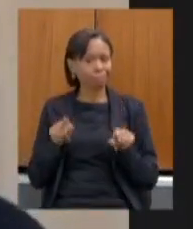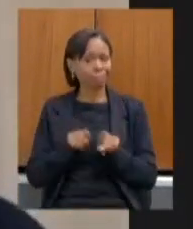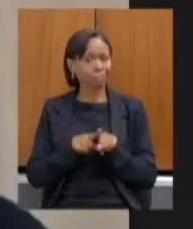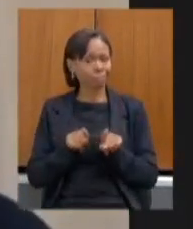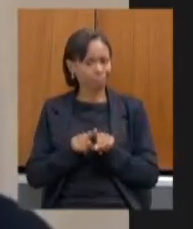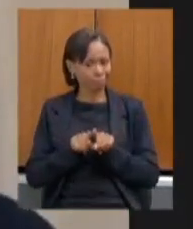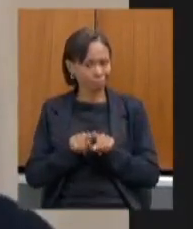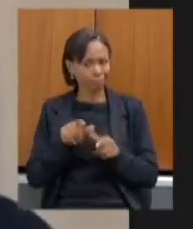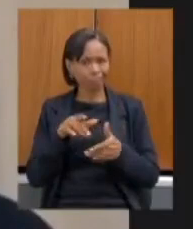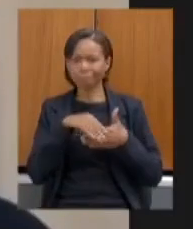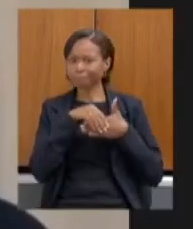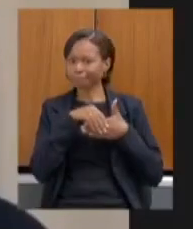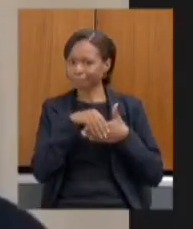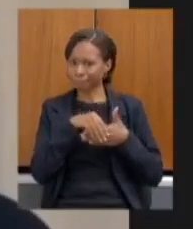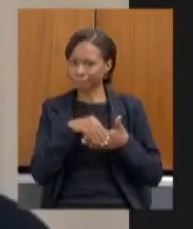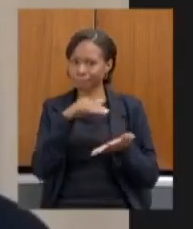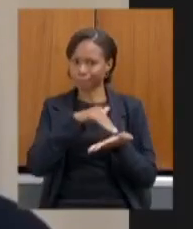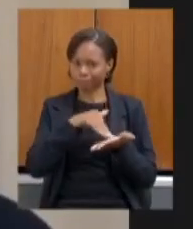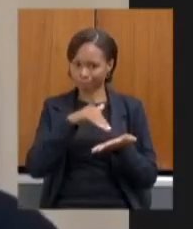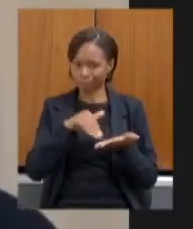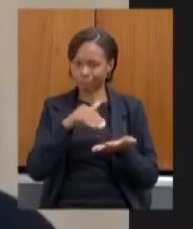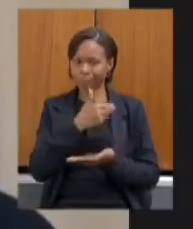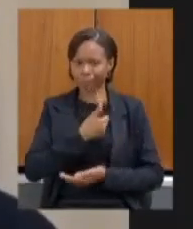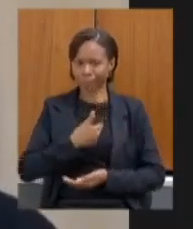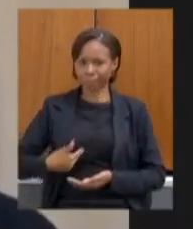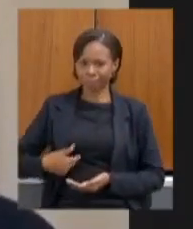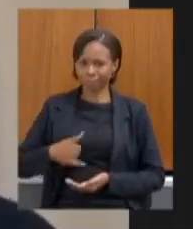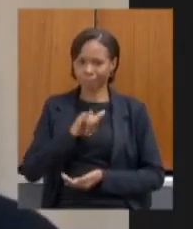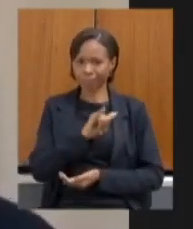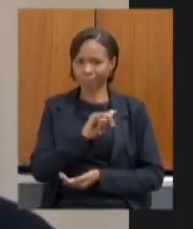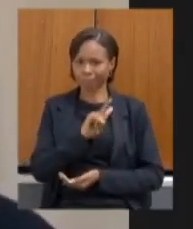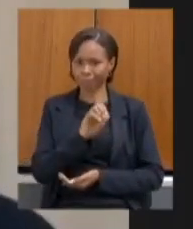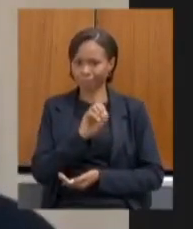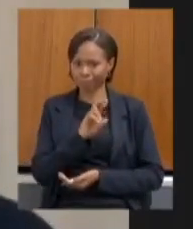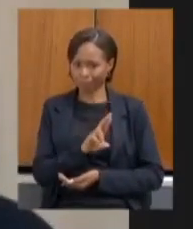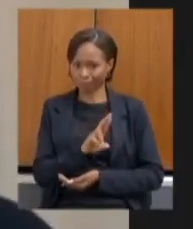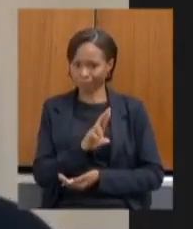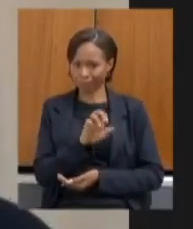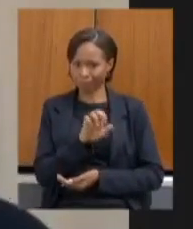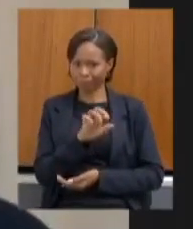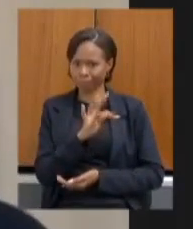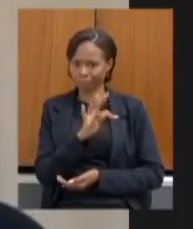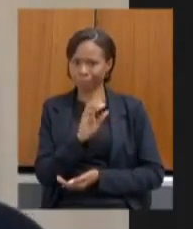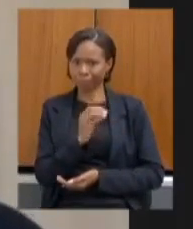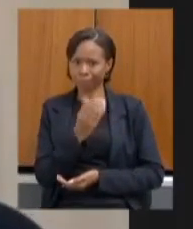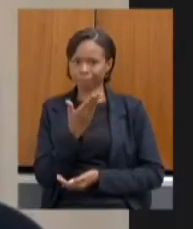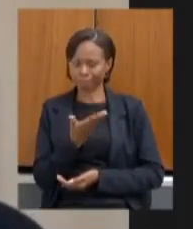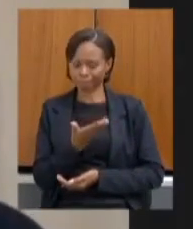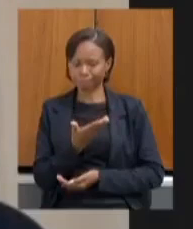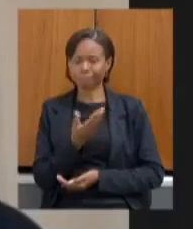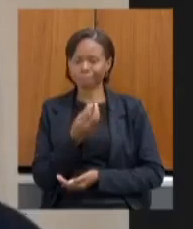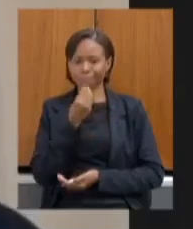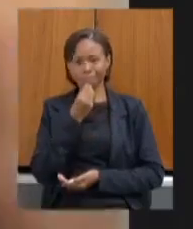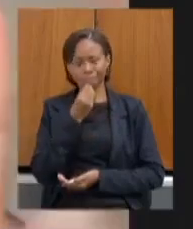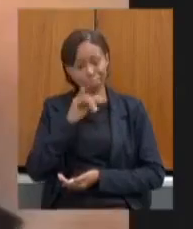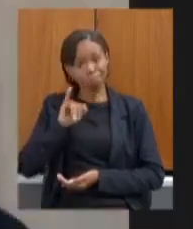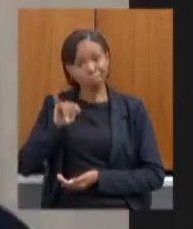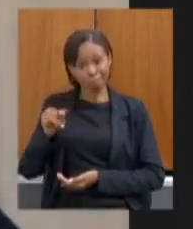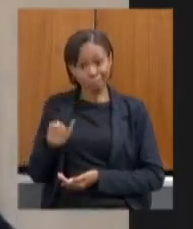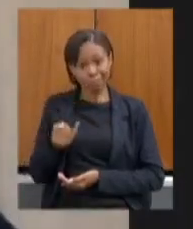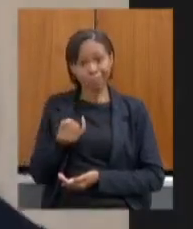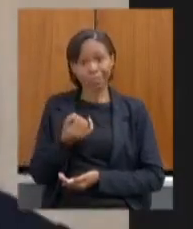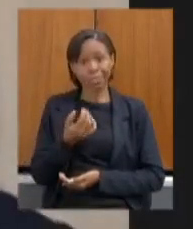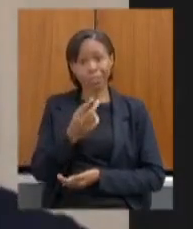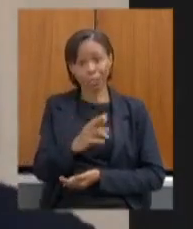cumprimentar o secretário de governo, Igor Eton, por estar aí nos proporcionando essa oportunidade de tirarmos as